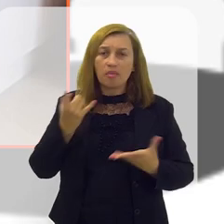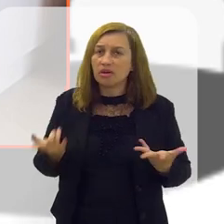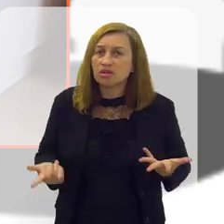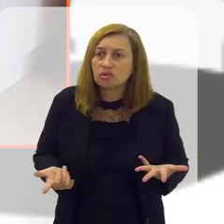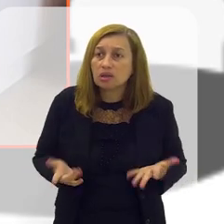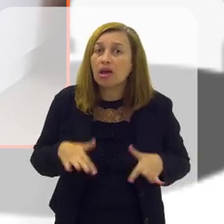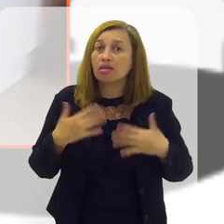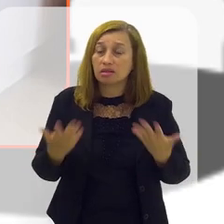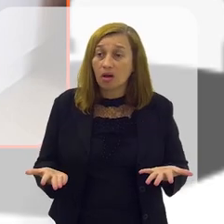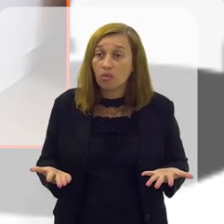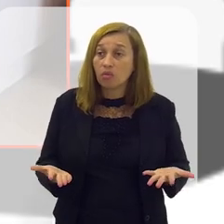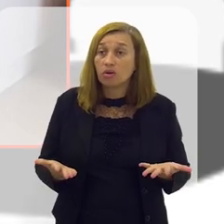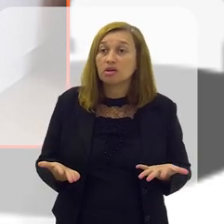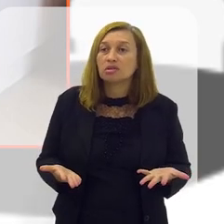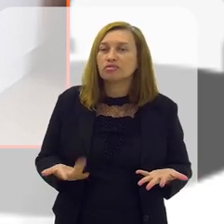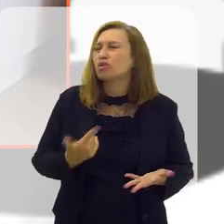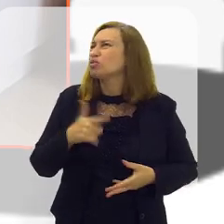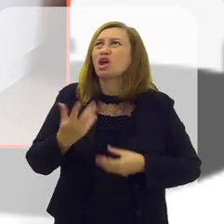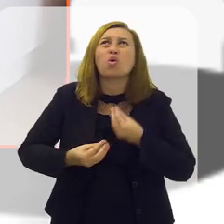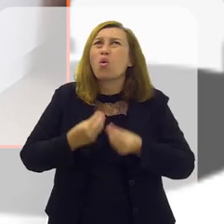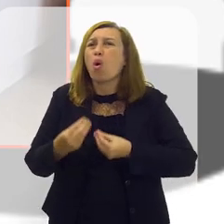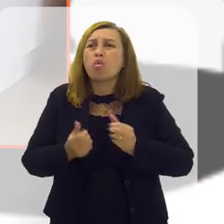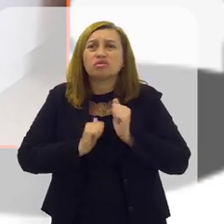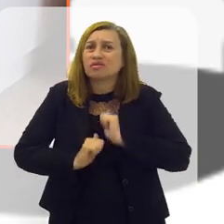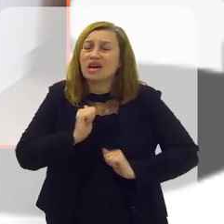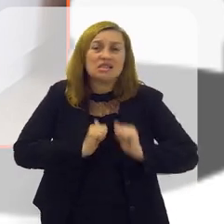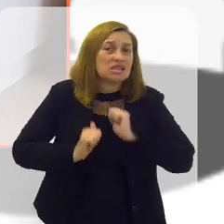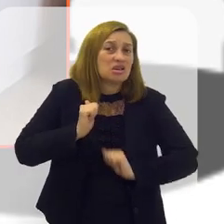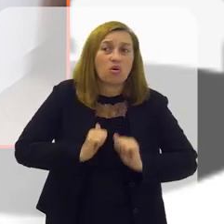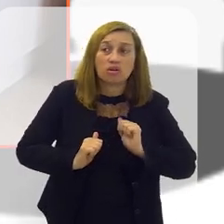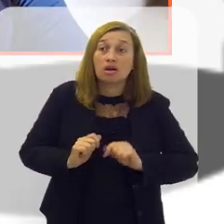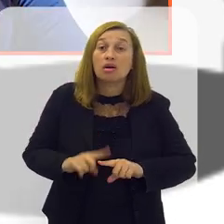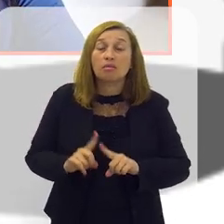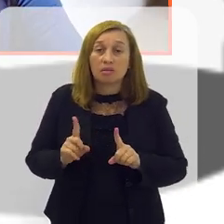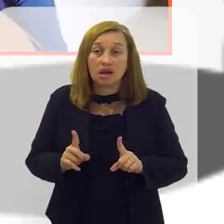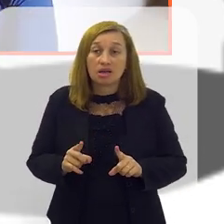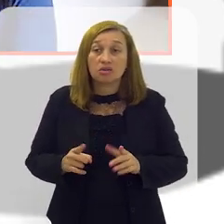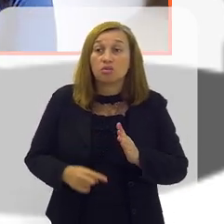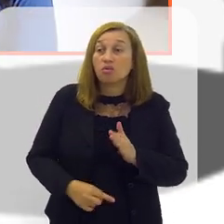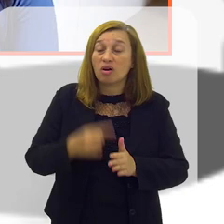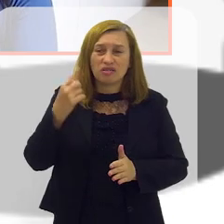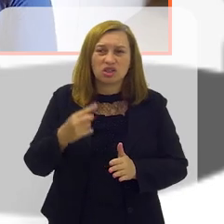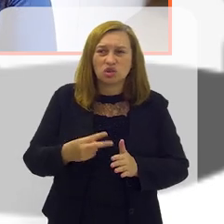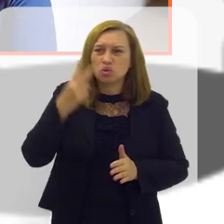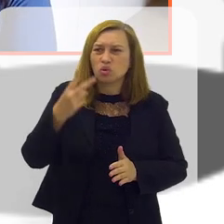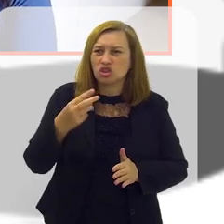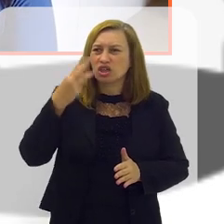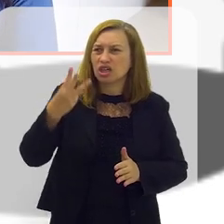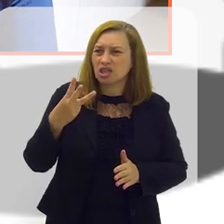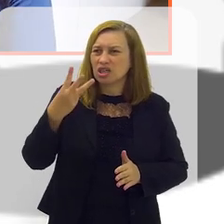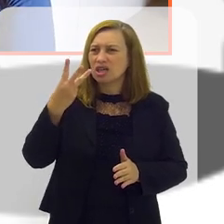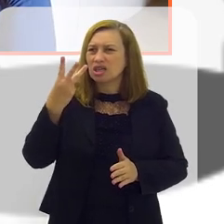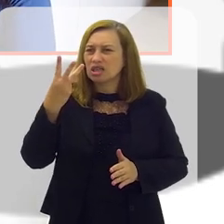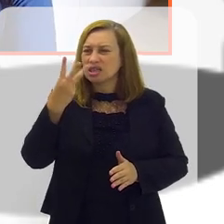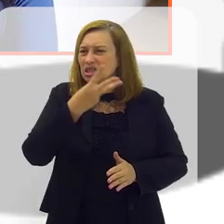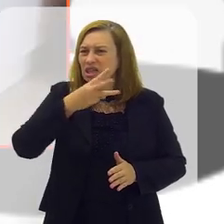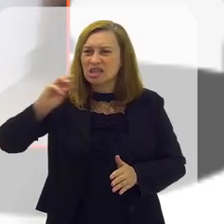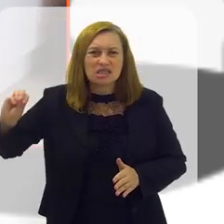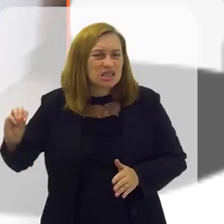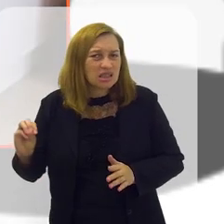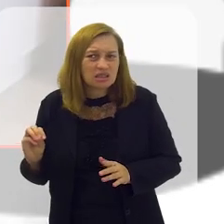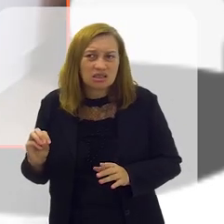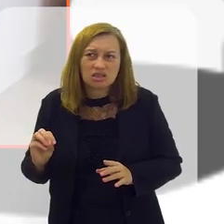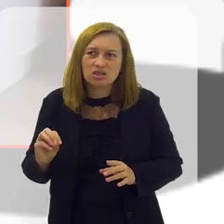vai voltar bêbada. Então, não tem como eu não ficar ansiosa. Só que isso uma vez, duas, três, 30,